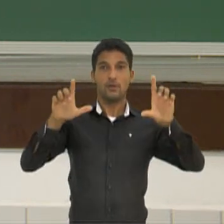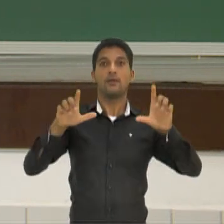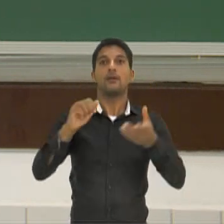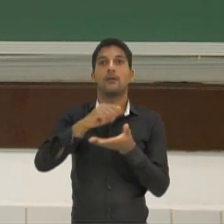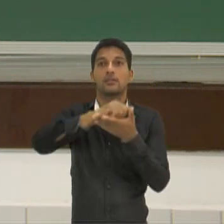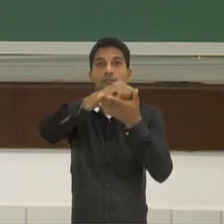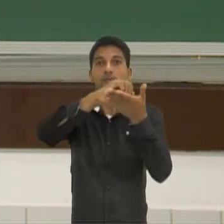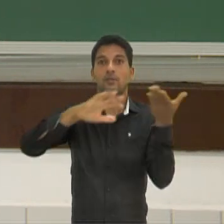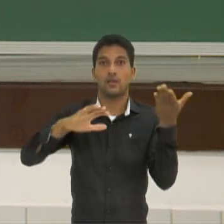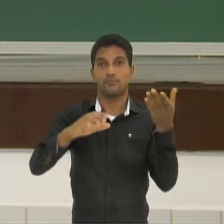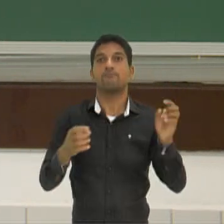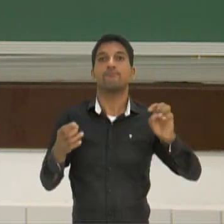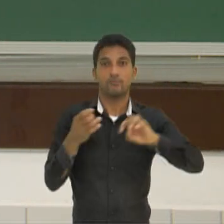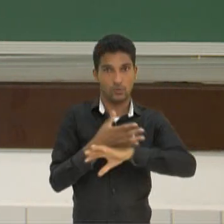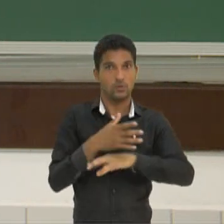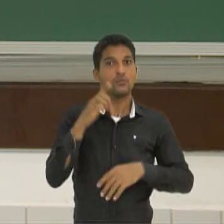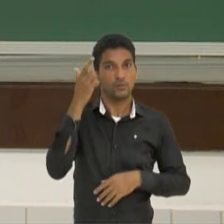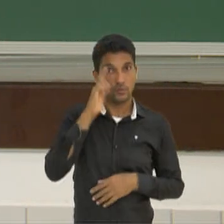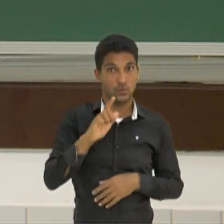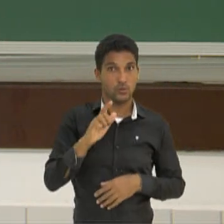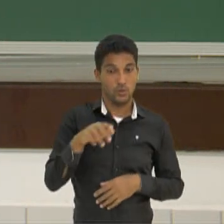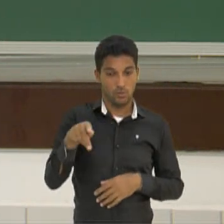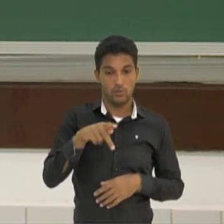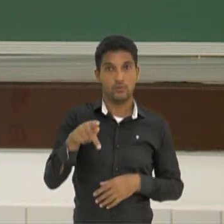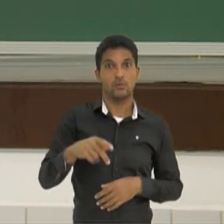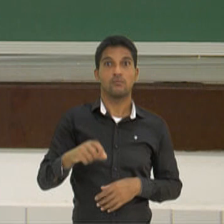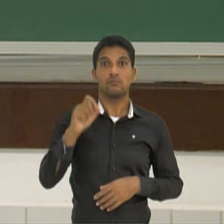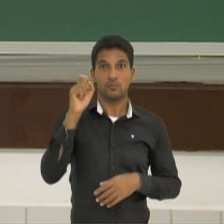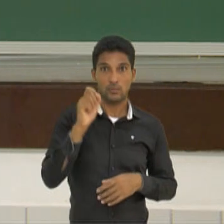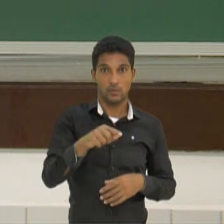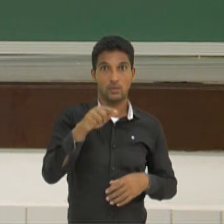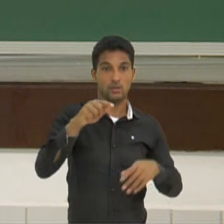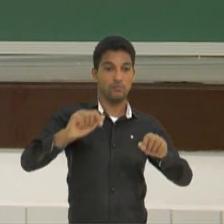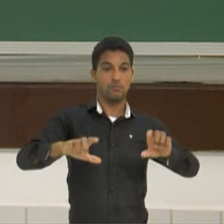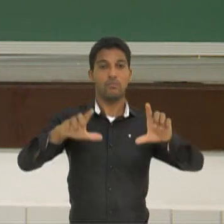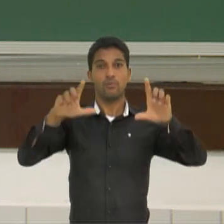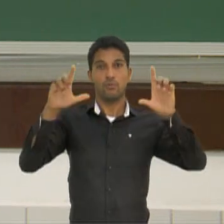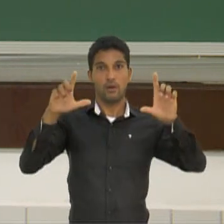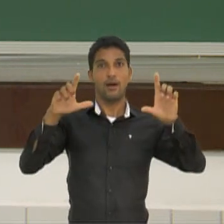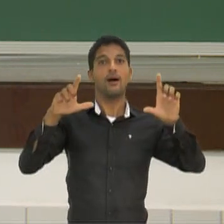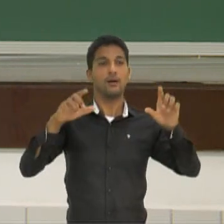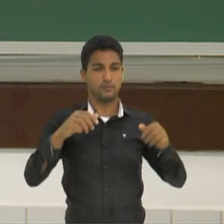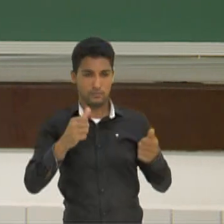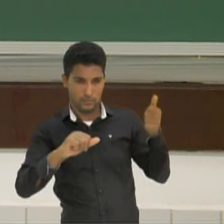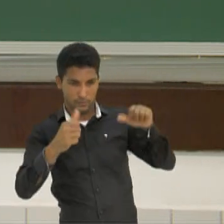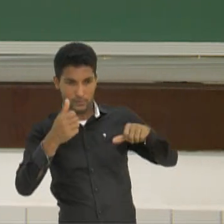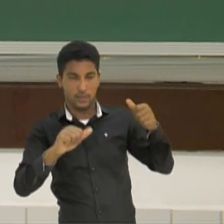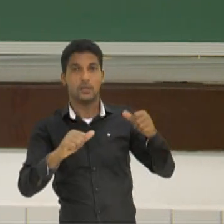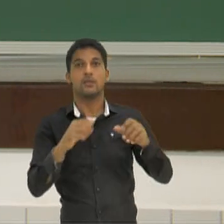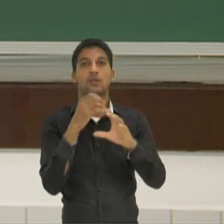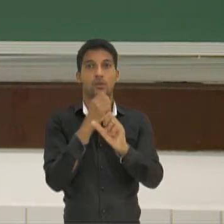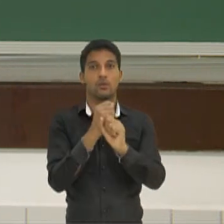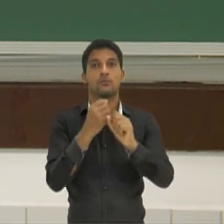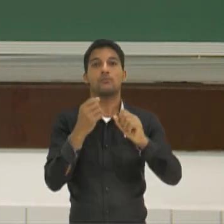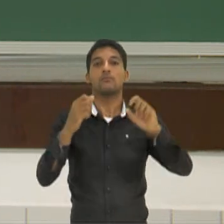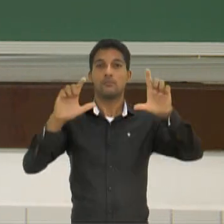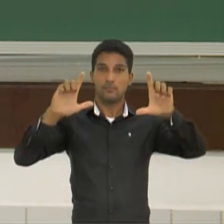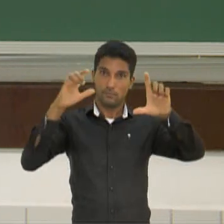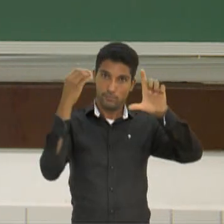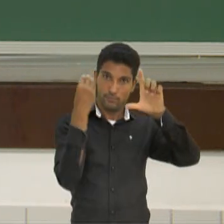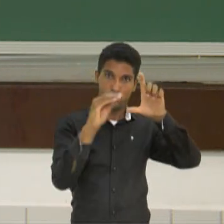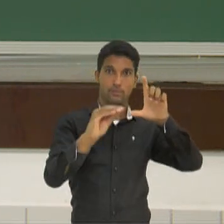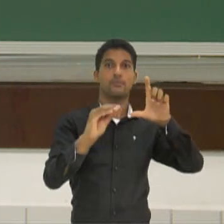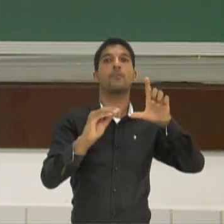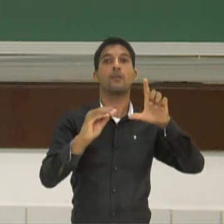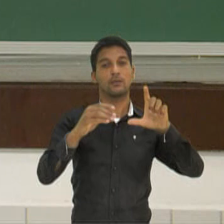atividade, o professor pode abrir, corrigir e dar o feedback, dar o retorno, né, colocando ali a nota, dizendo se acertou, se errou, etc. Né, então, é a nossa